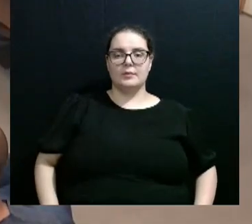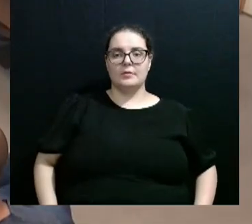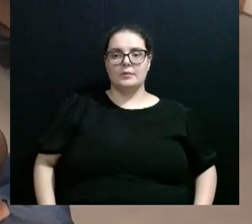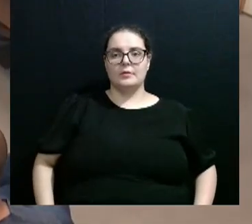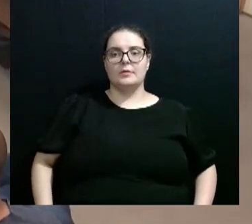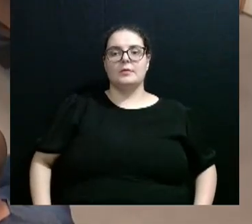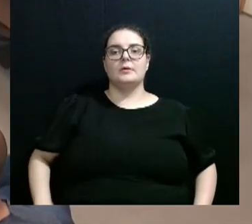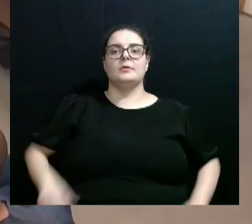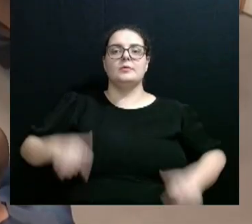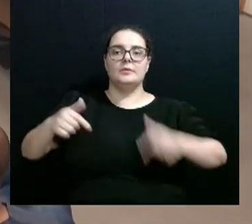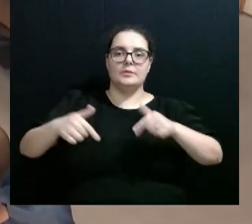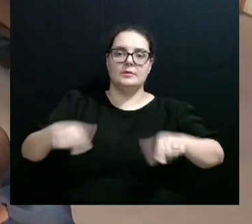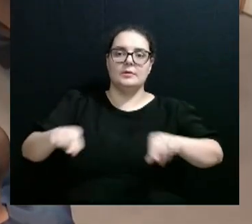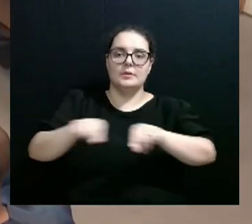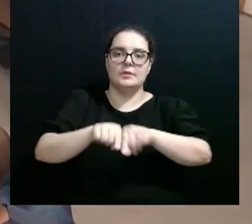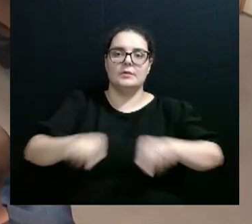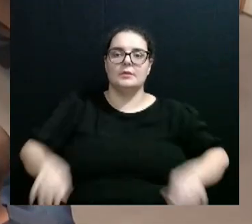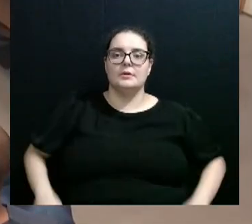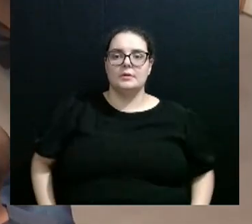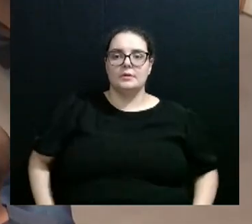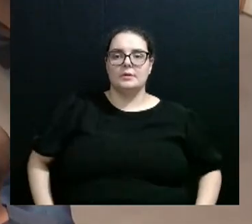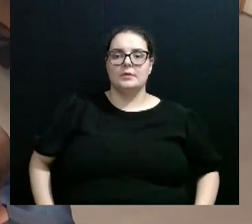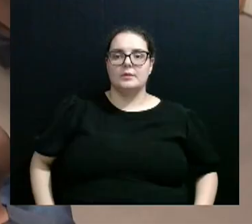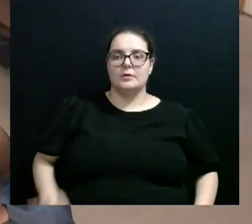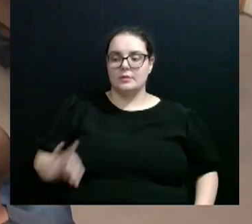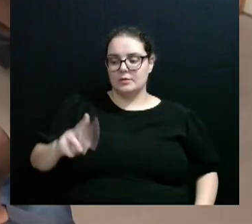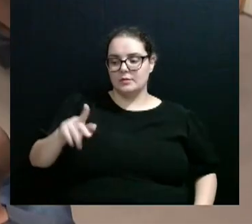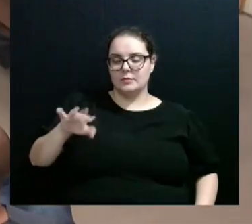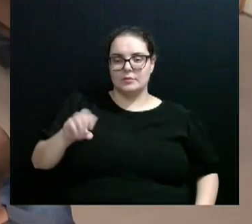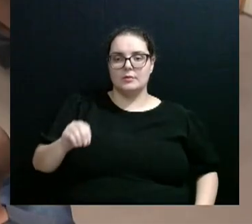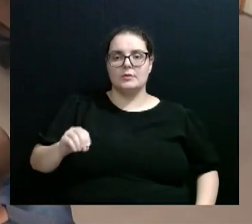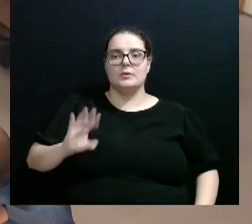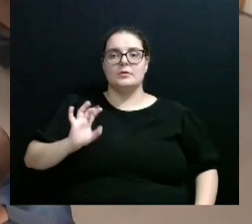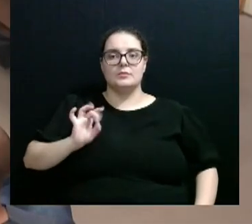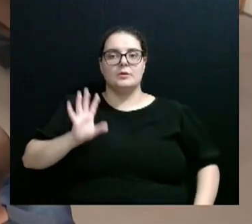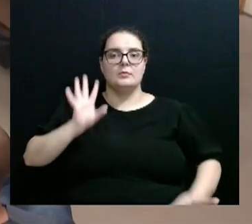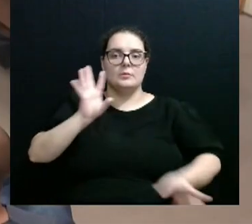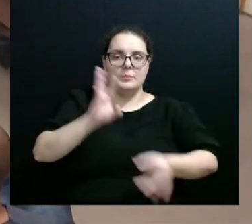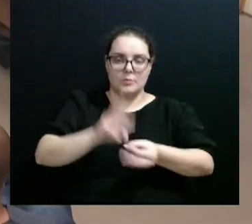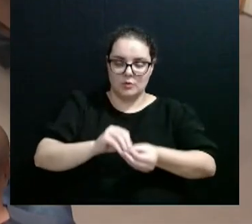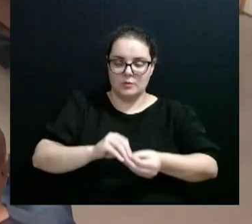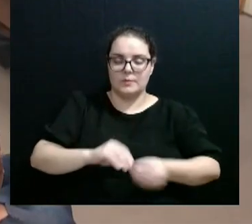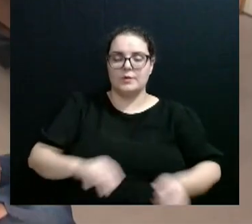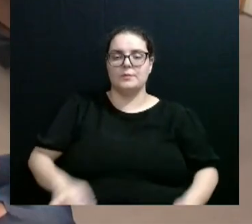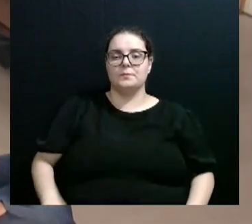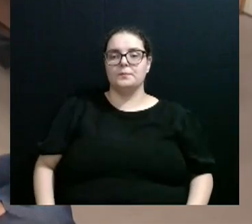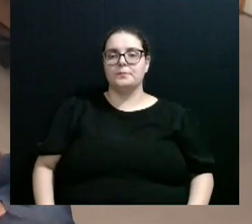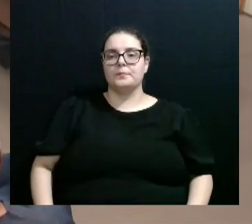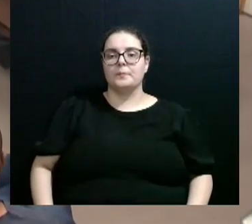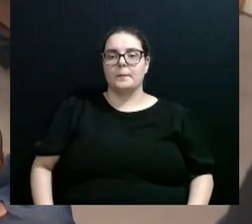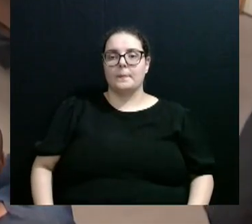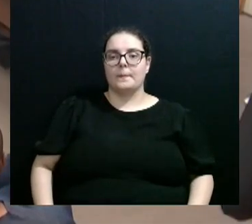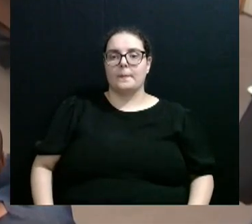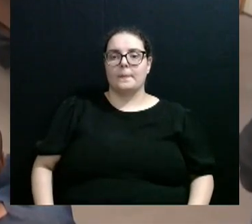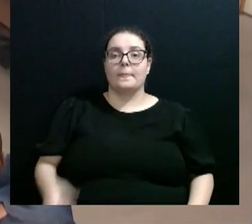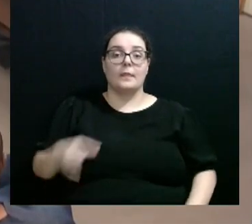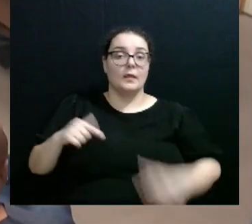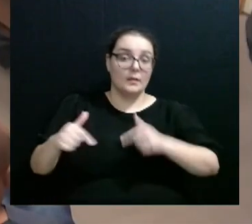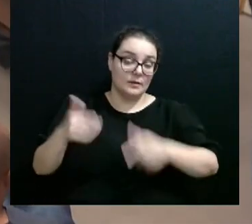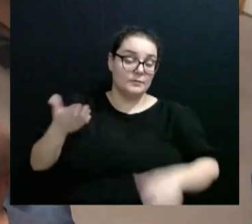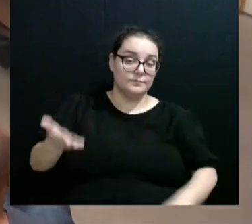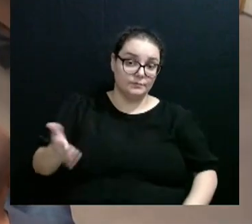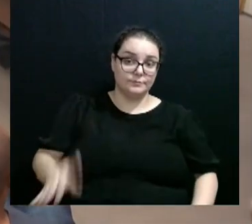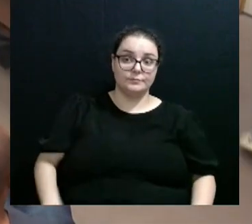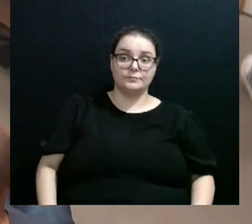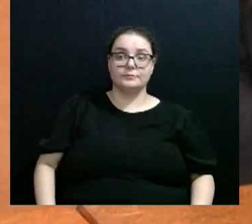É para ela. Obrigado. Túlio, só para a gente poder fechar, essa questão do que houve essa operação, que fechou de